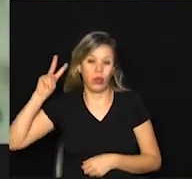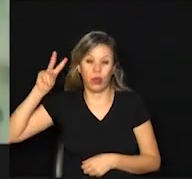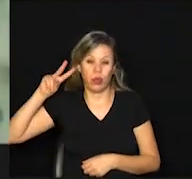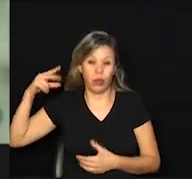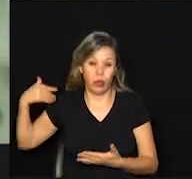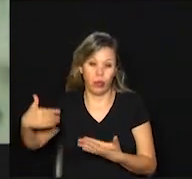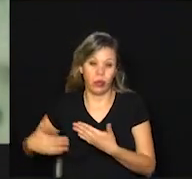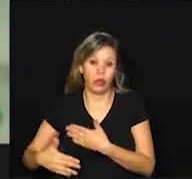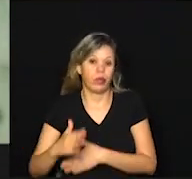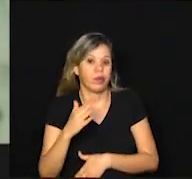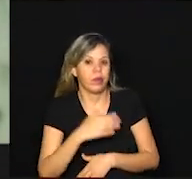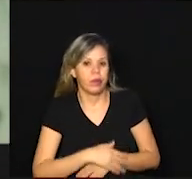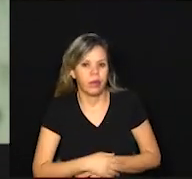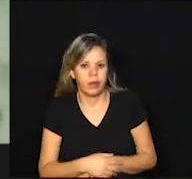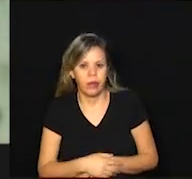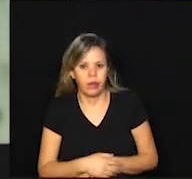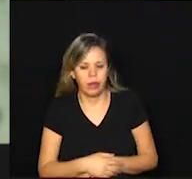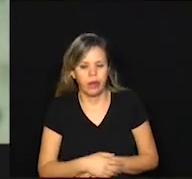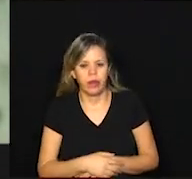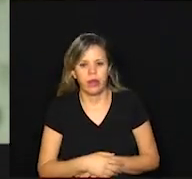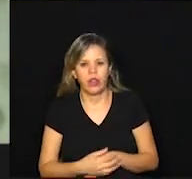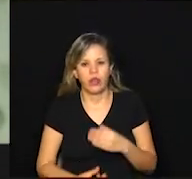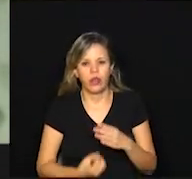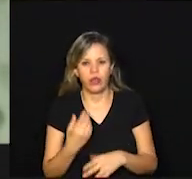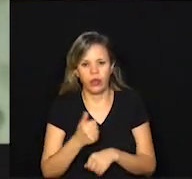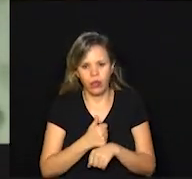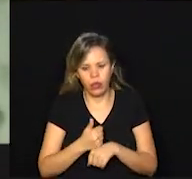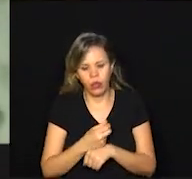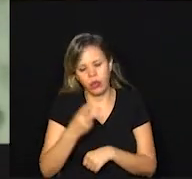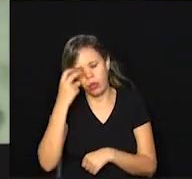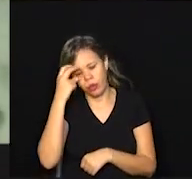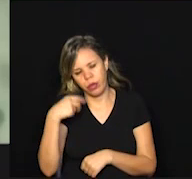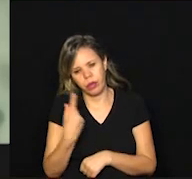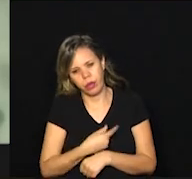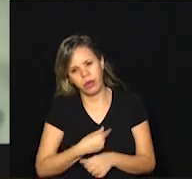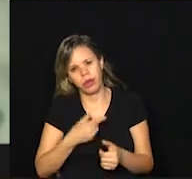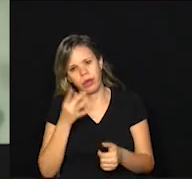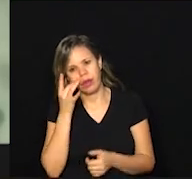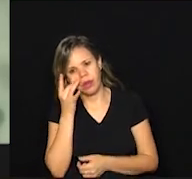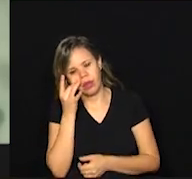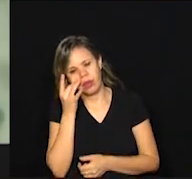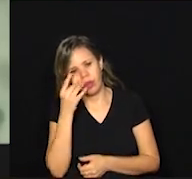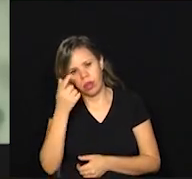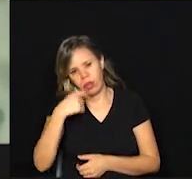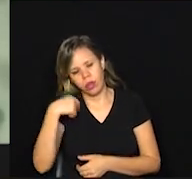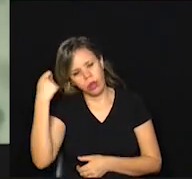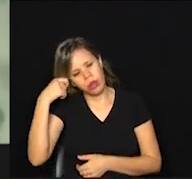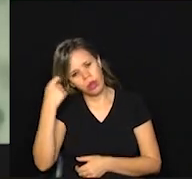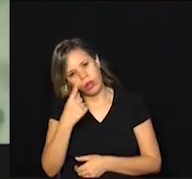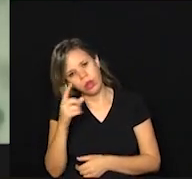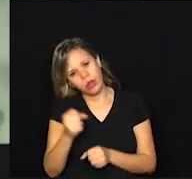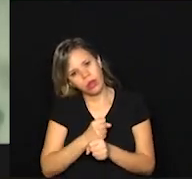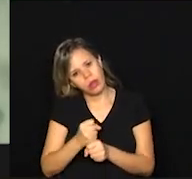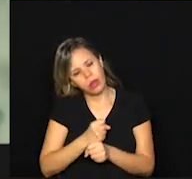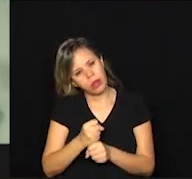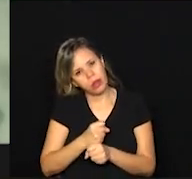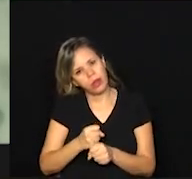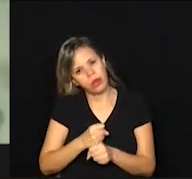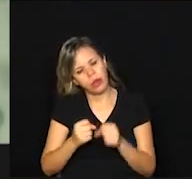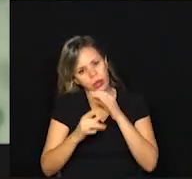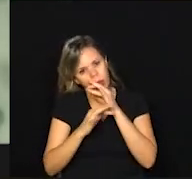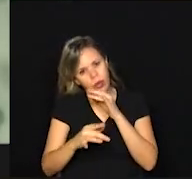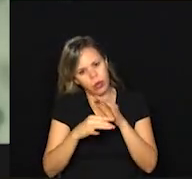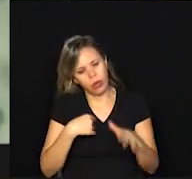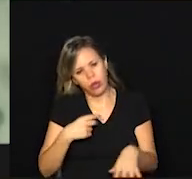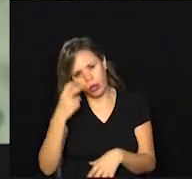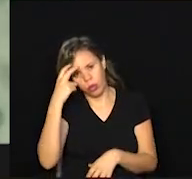então enquanto o fazedor de cultura é estando mais presente né os o artista há dez anos música trombonista mas na